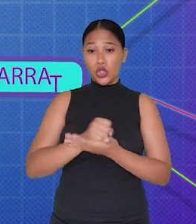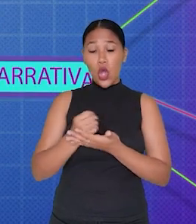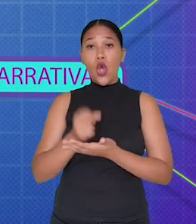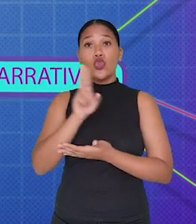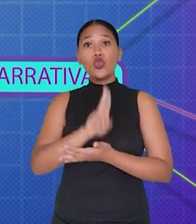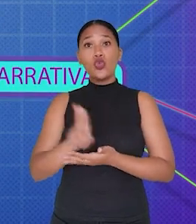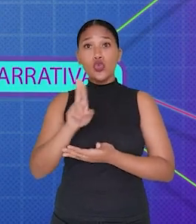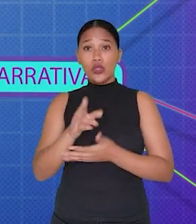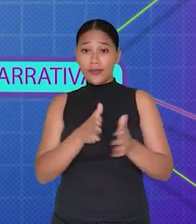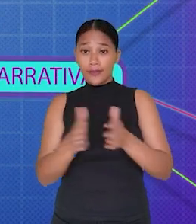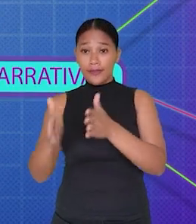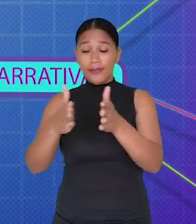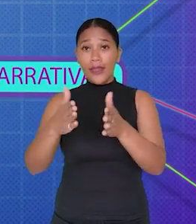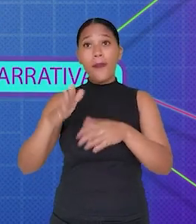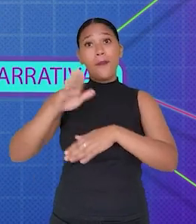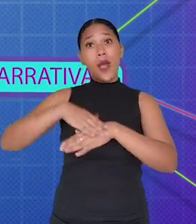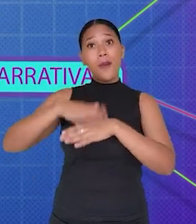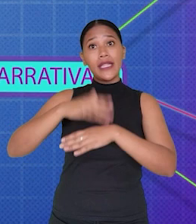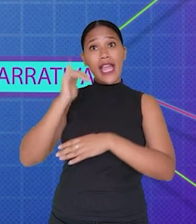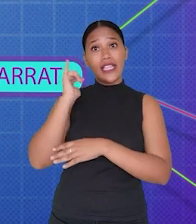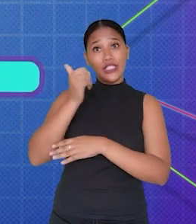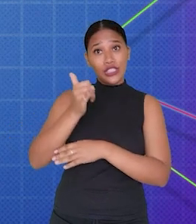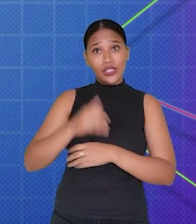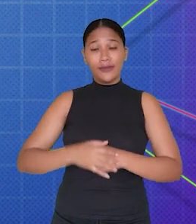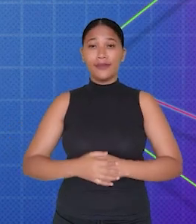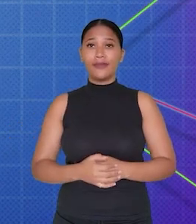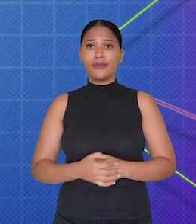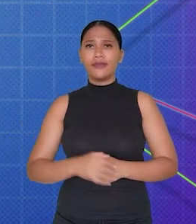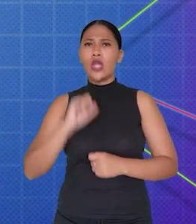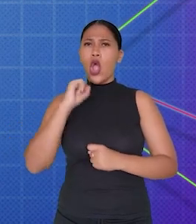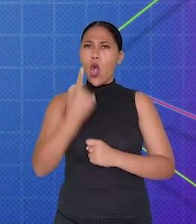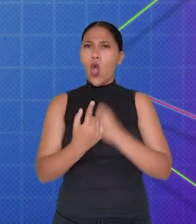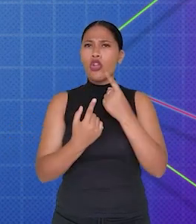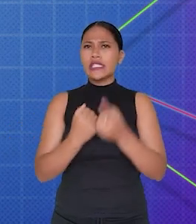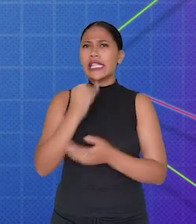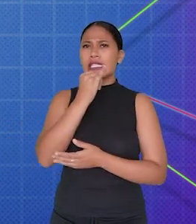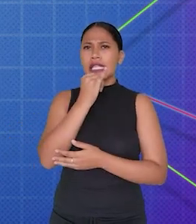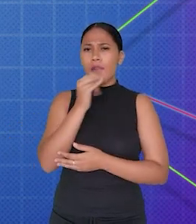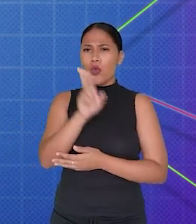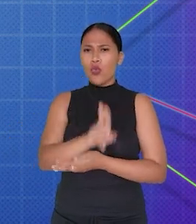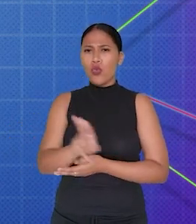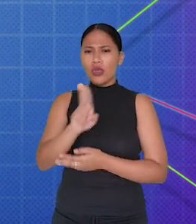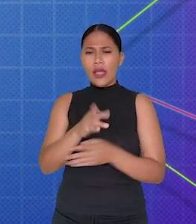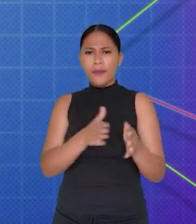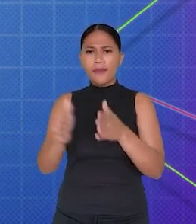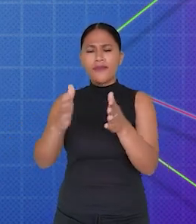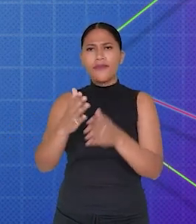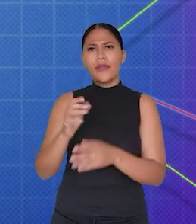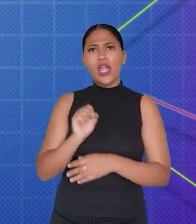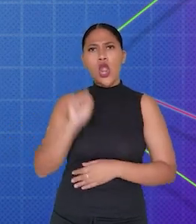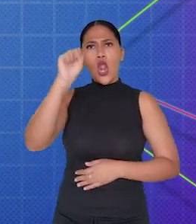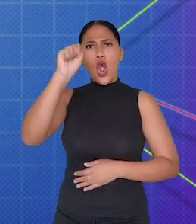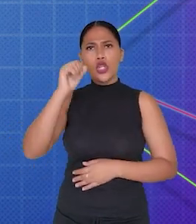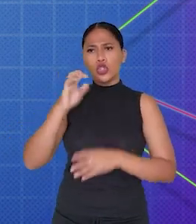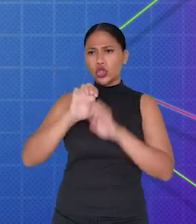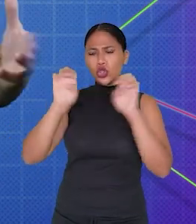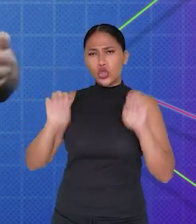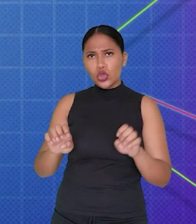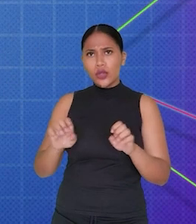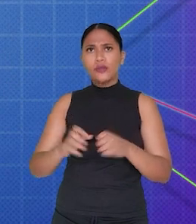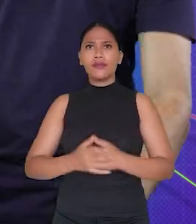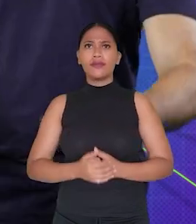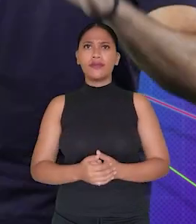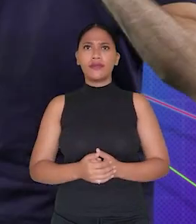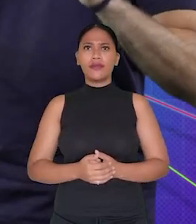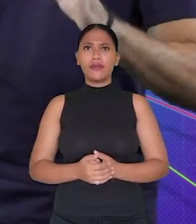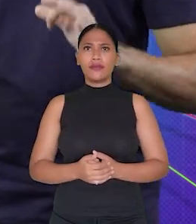Jogos que usam a jornada do herói em suas narrativas. Alguns exemplos de jogos que usam a jornada do herói como estrutura narrativa